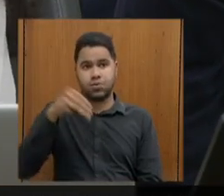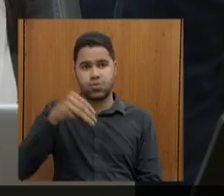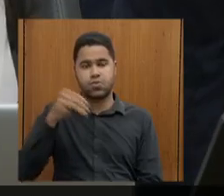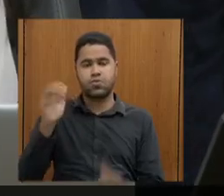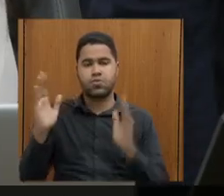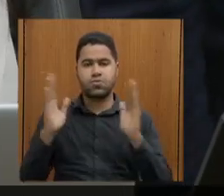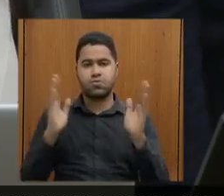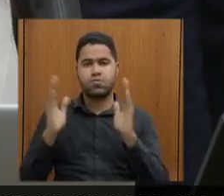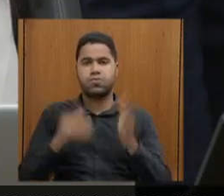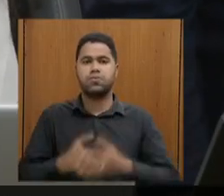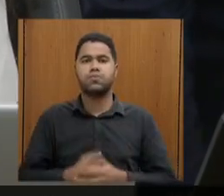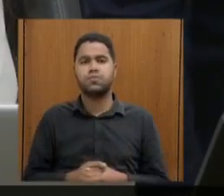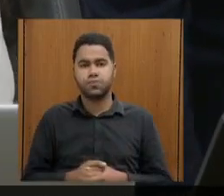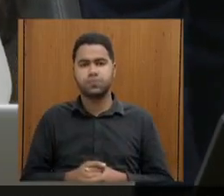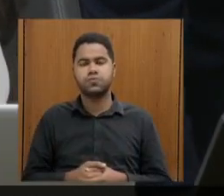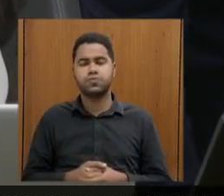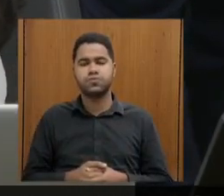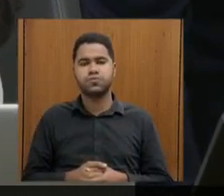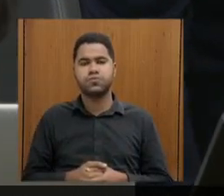e